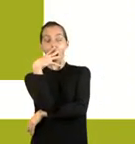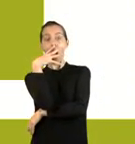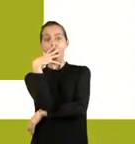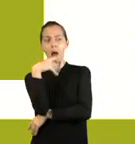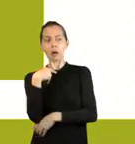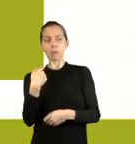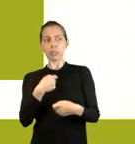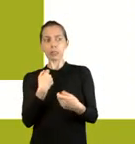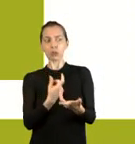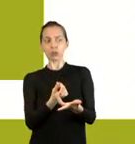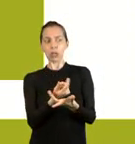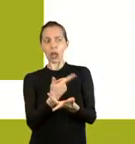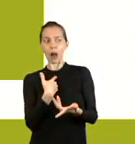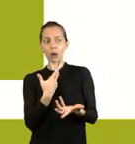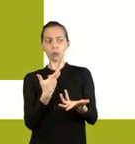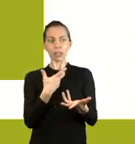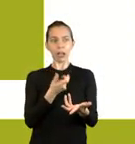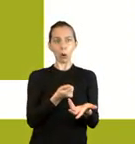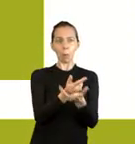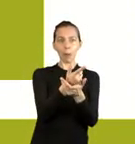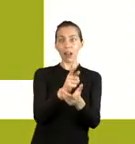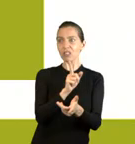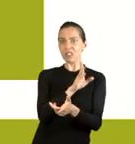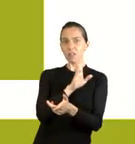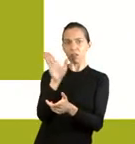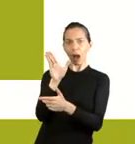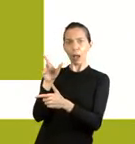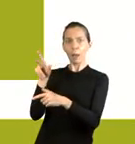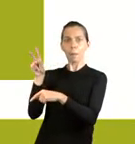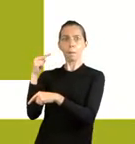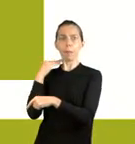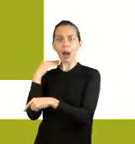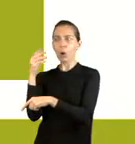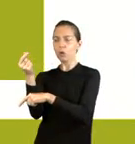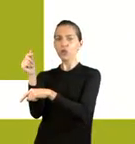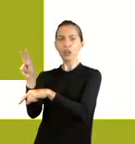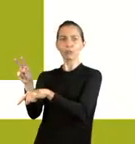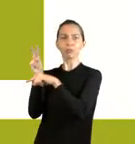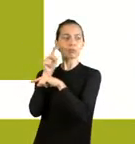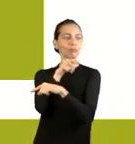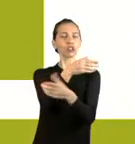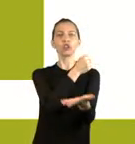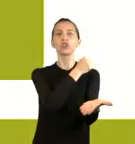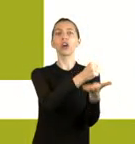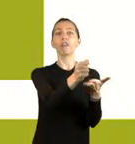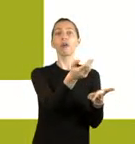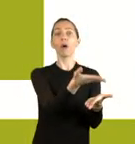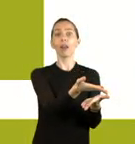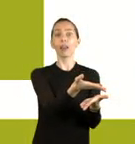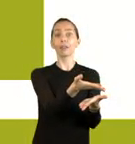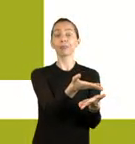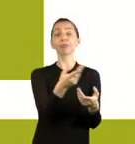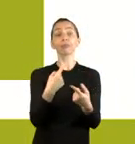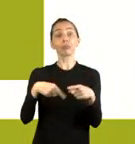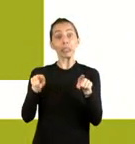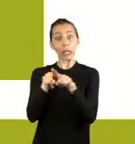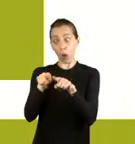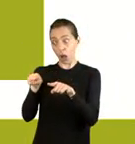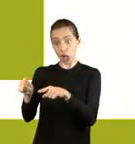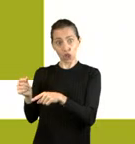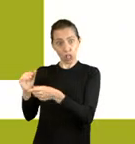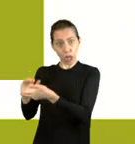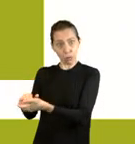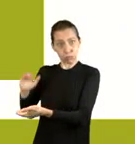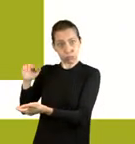naquele momento. Até você ir no banco conseguir um empréstimo, já é tarde. Então, quando a gente fala de reserva de emergência, a